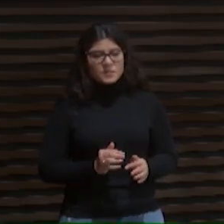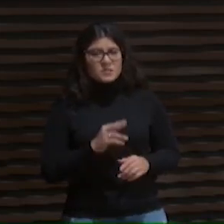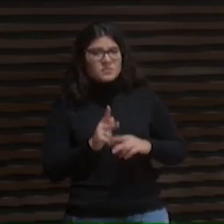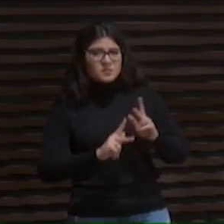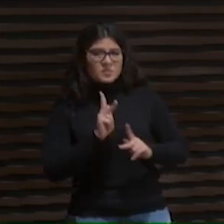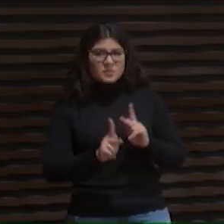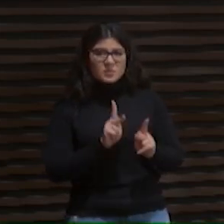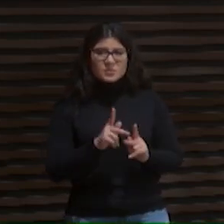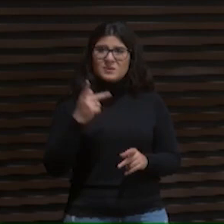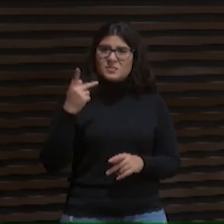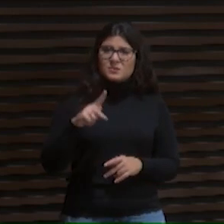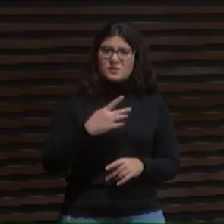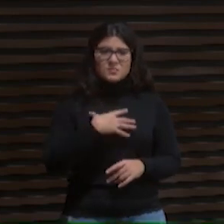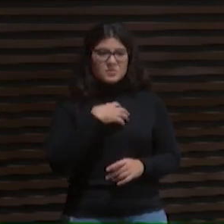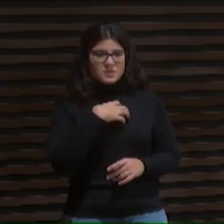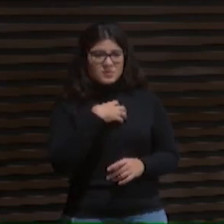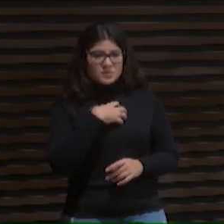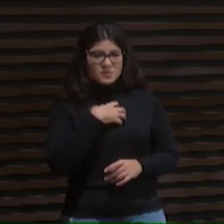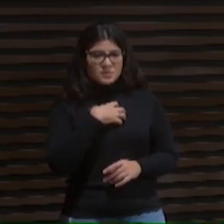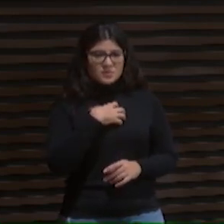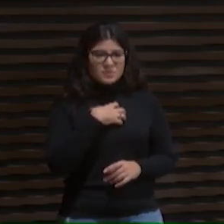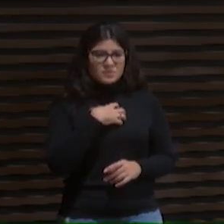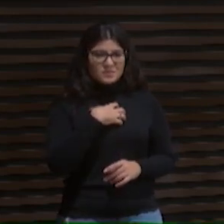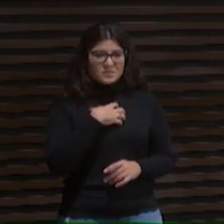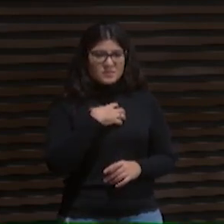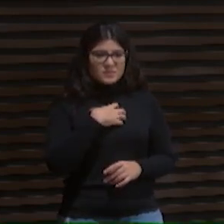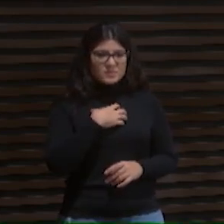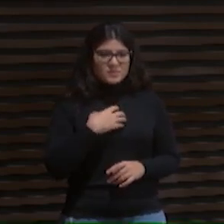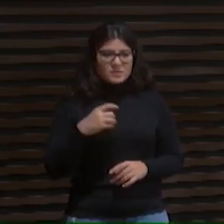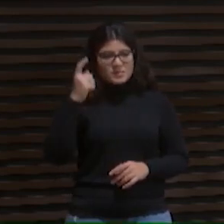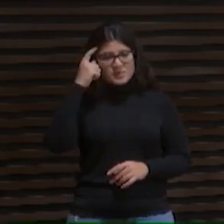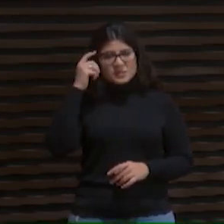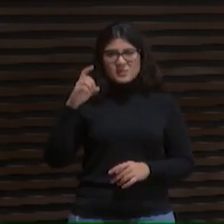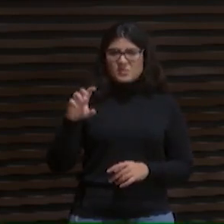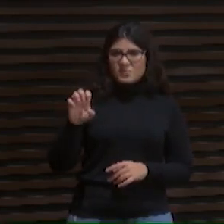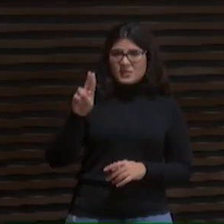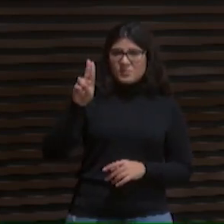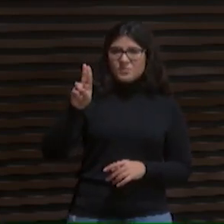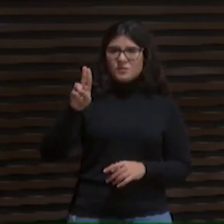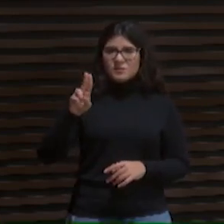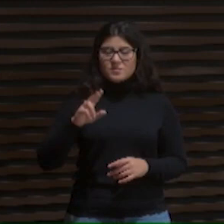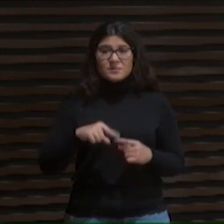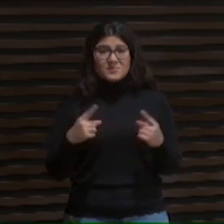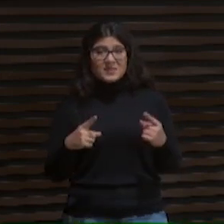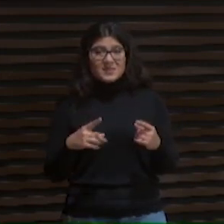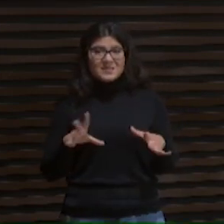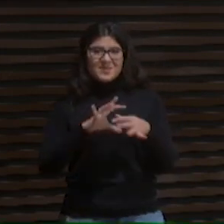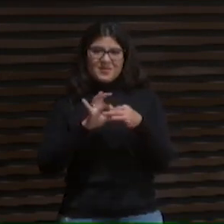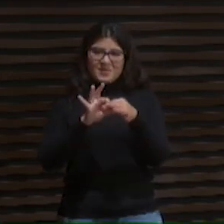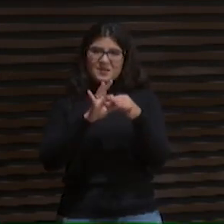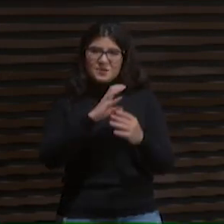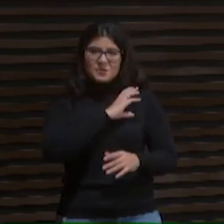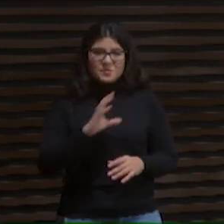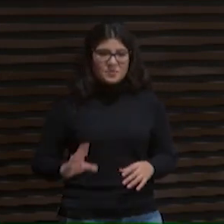sua natureza, ele é egoísta, voltado para si. Mas a união com Cristo,